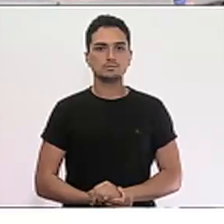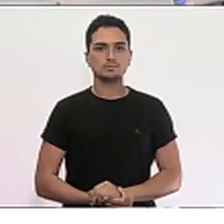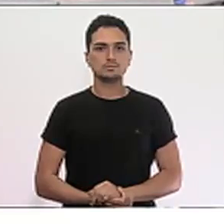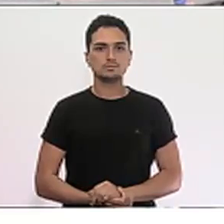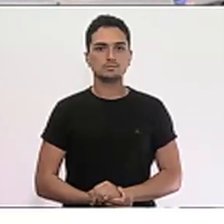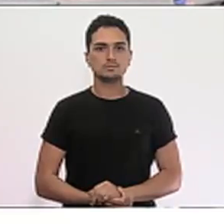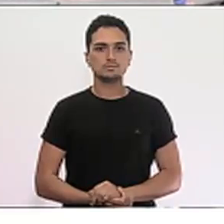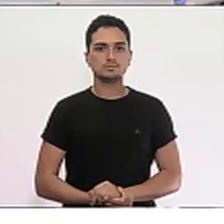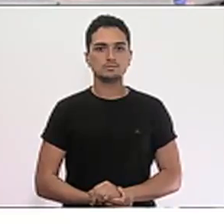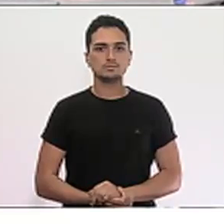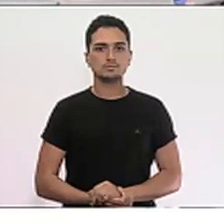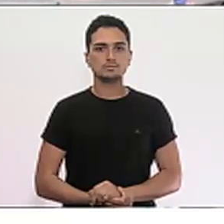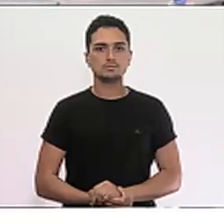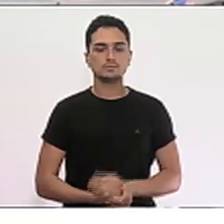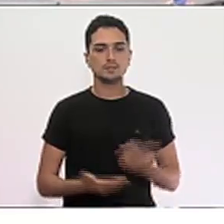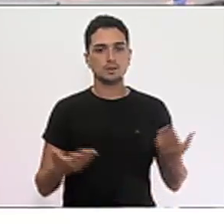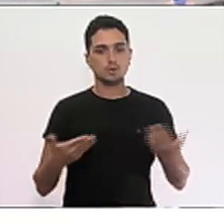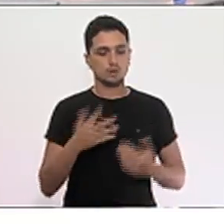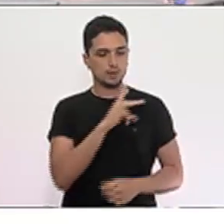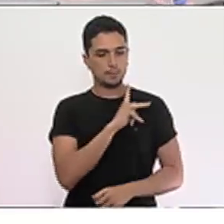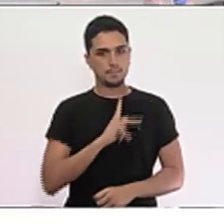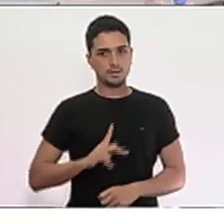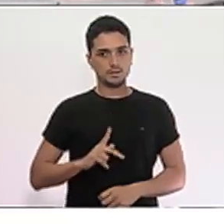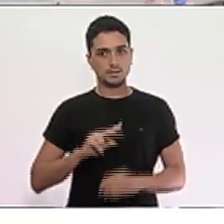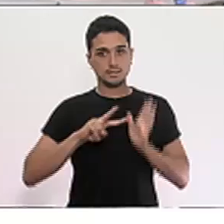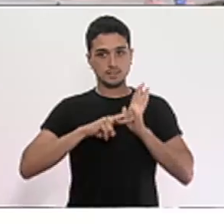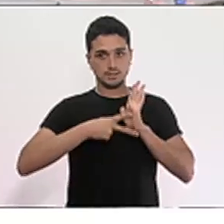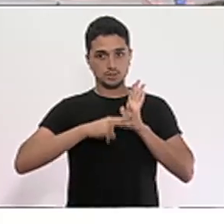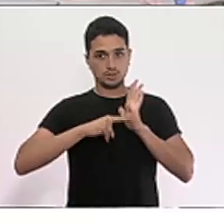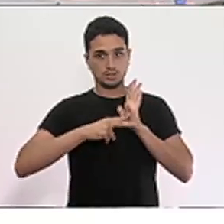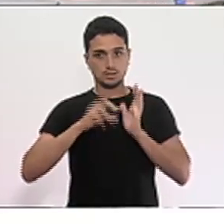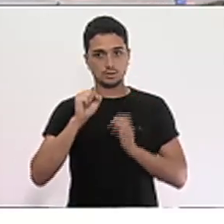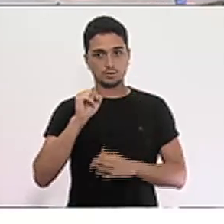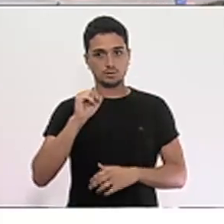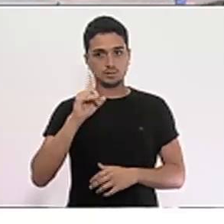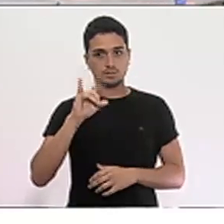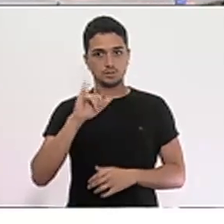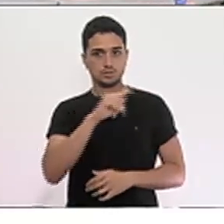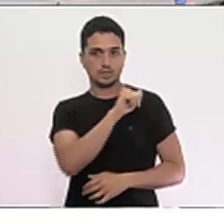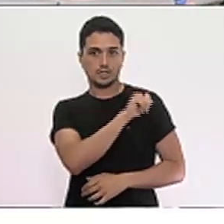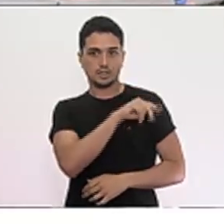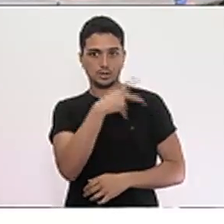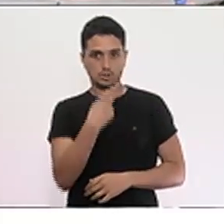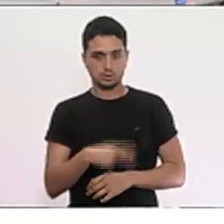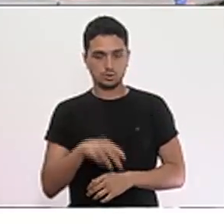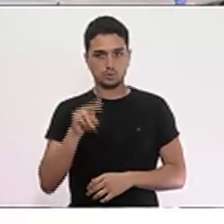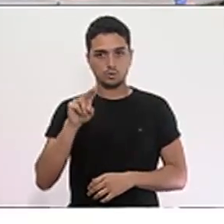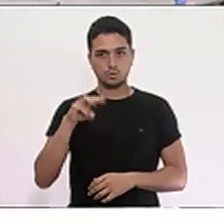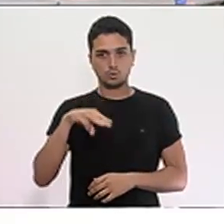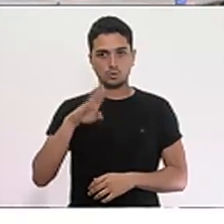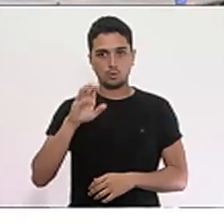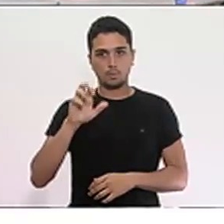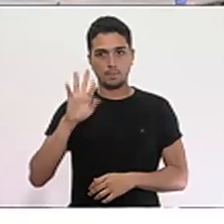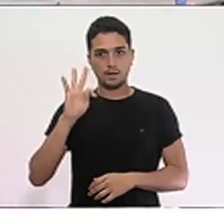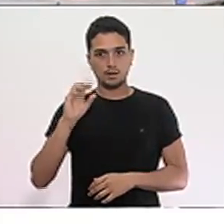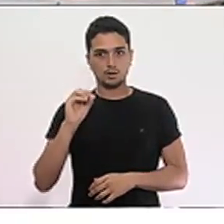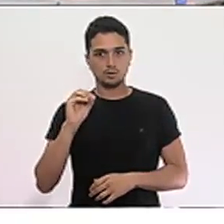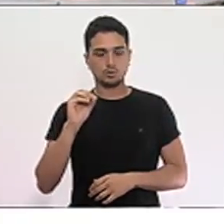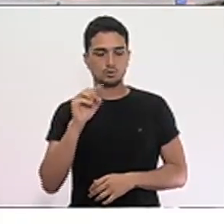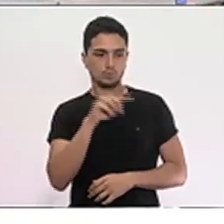Agora eu vou conceder a palavra para o presidente do sindicato Sintsama do Rio de Janeiro, doutor Humberto Lemos. O senhor tem 5